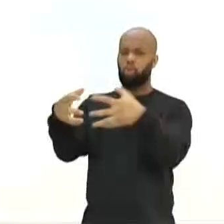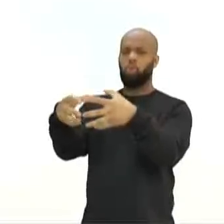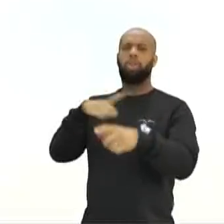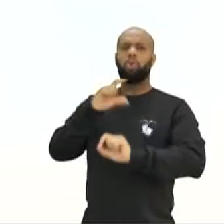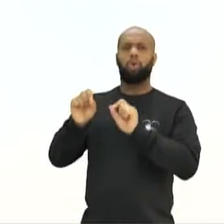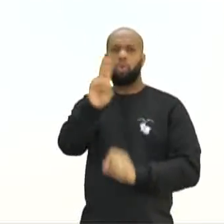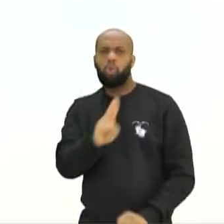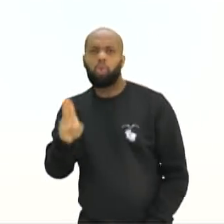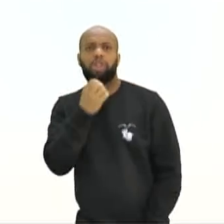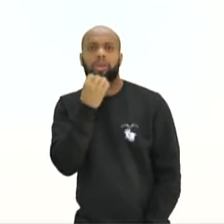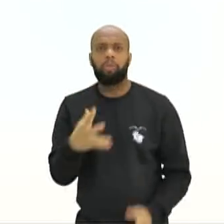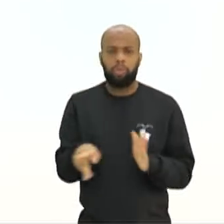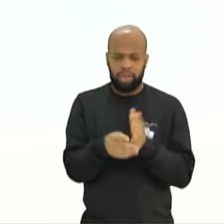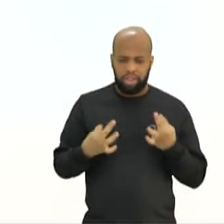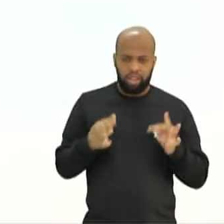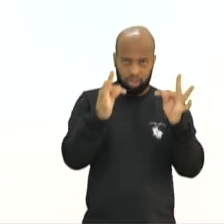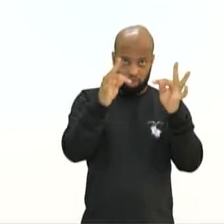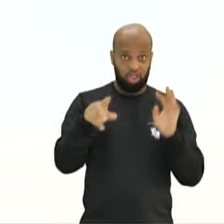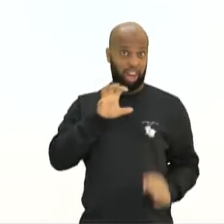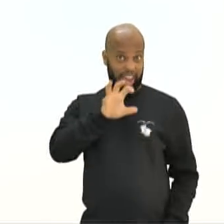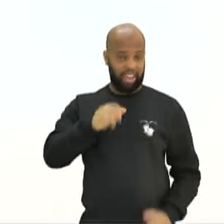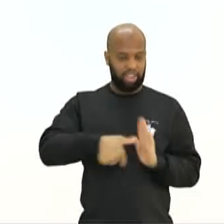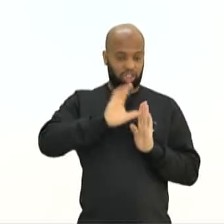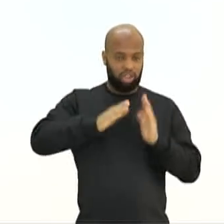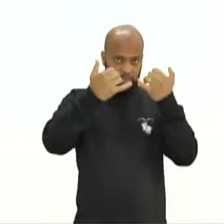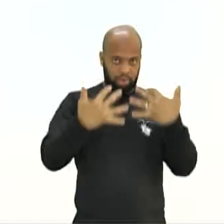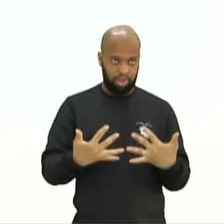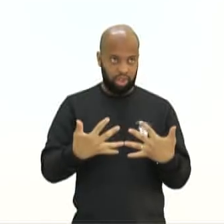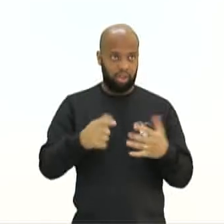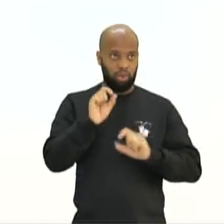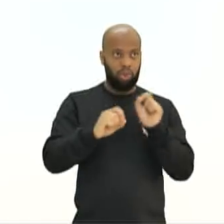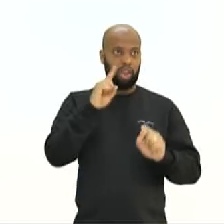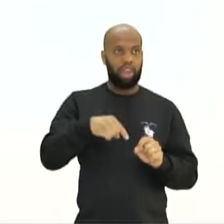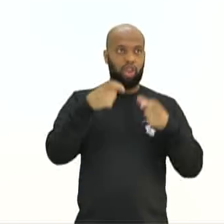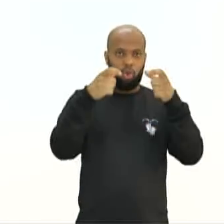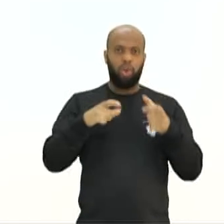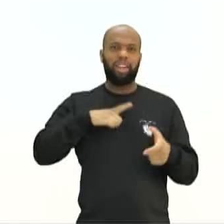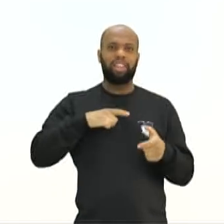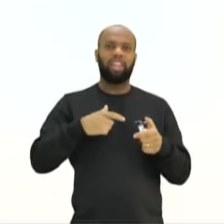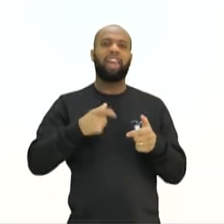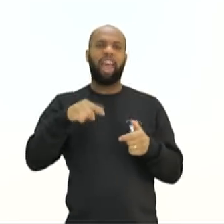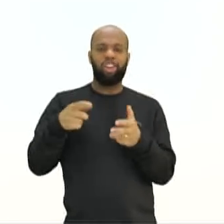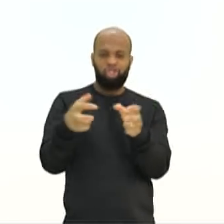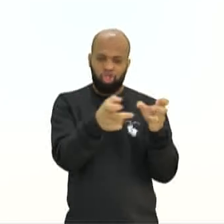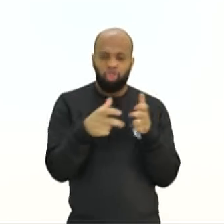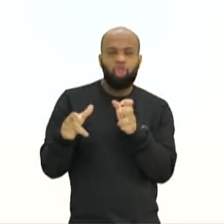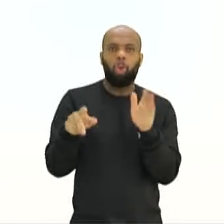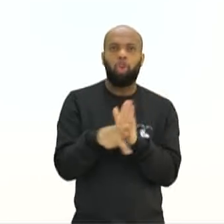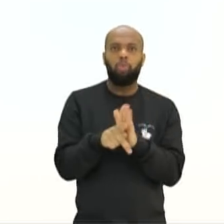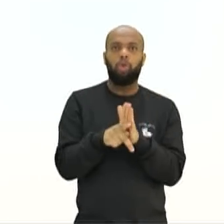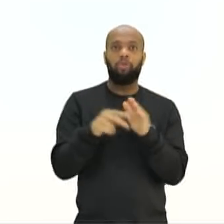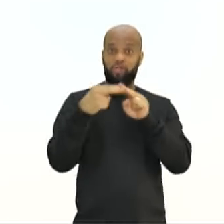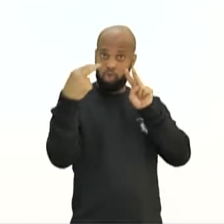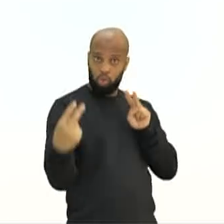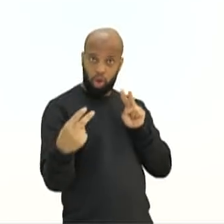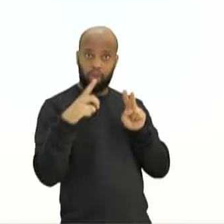uso produtivo da tecnologia de streaming é o de cassinos online, com plataformas oferecendo em seu catálogo de